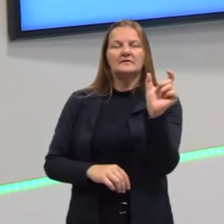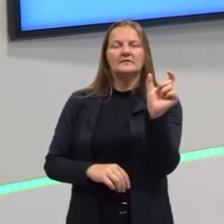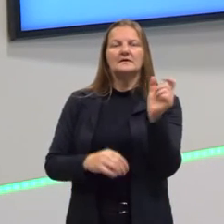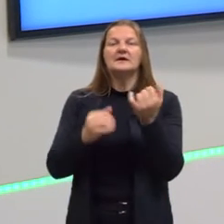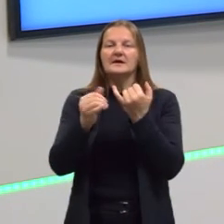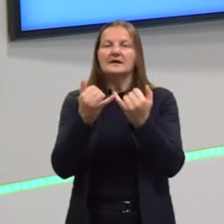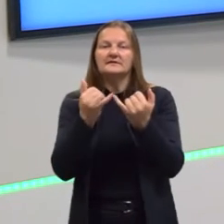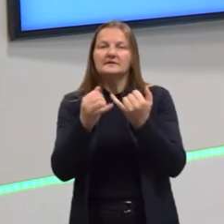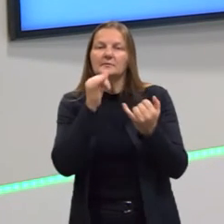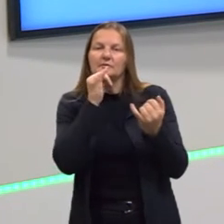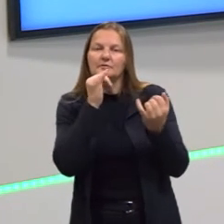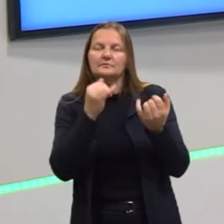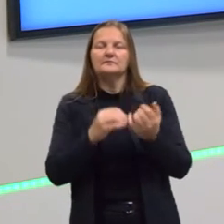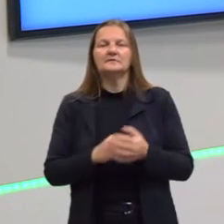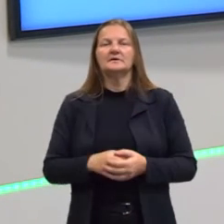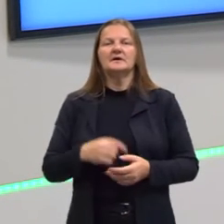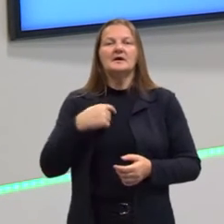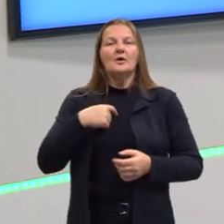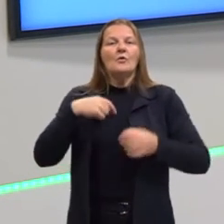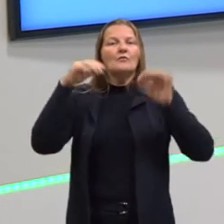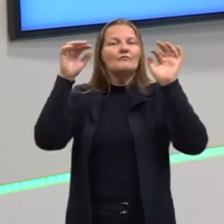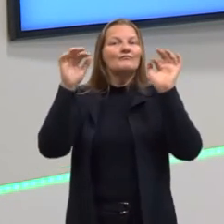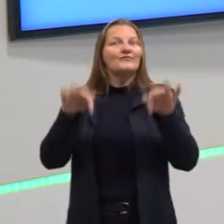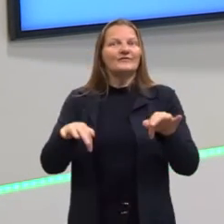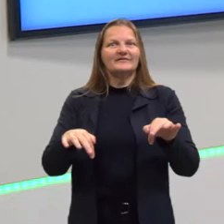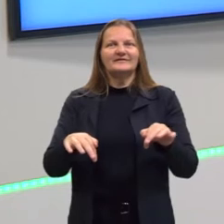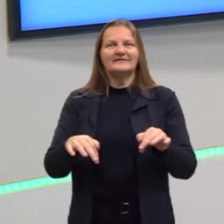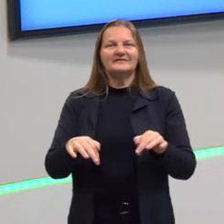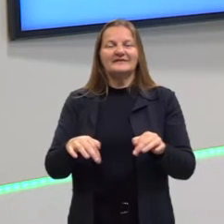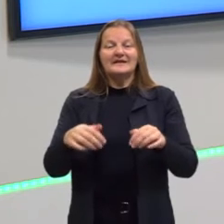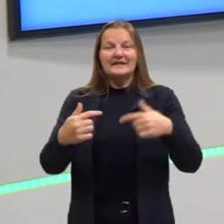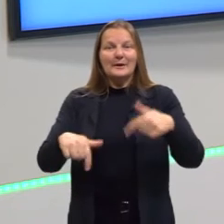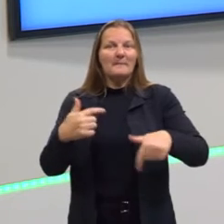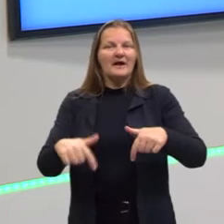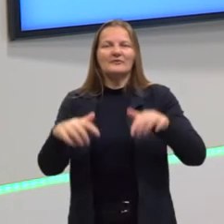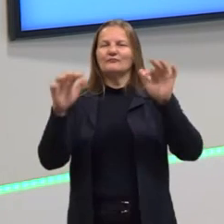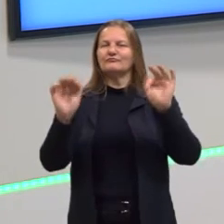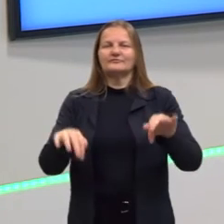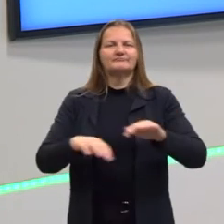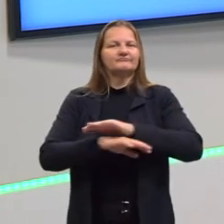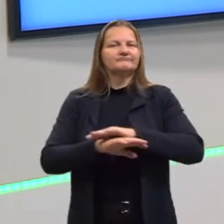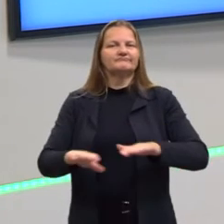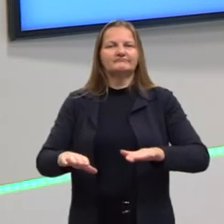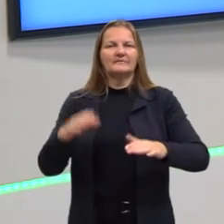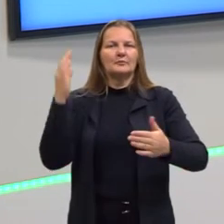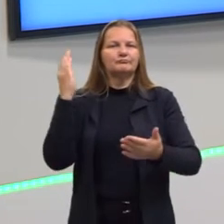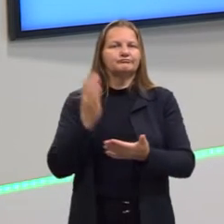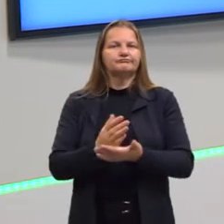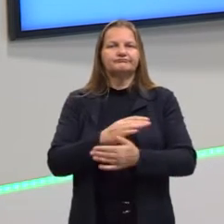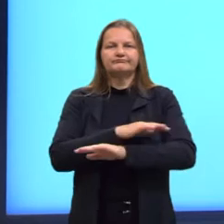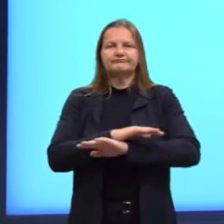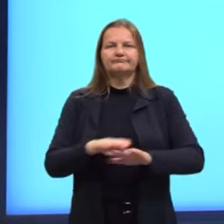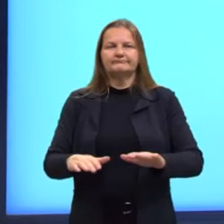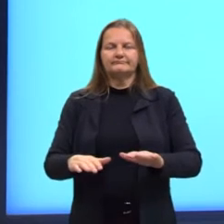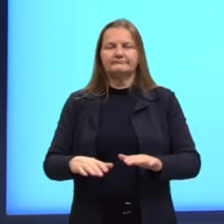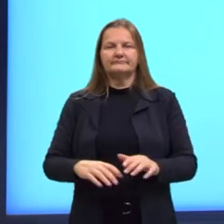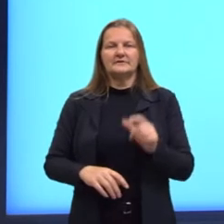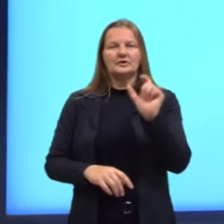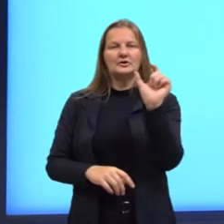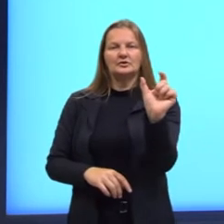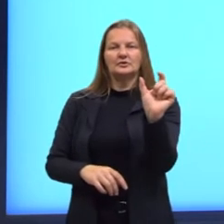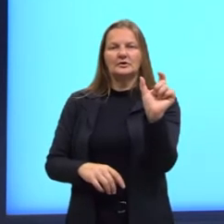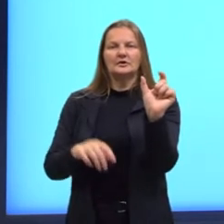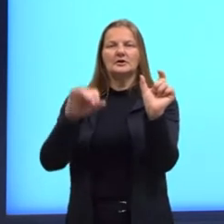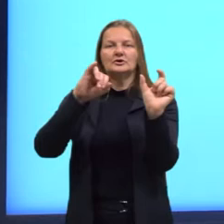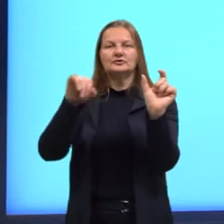finished My Job eu acabei de terminar o meu trabalho o olá acabei de terminar